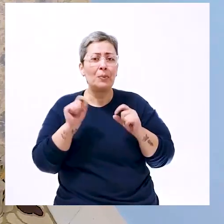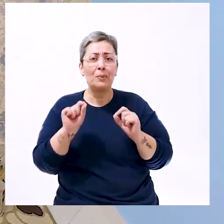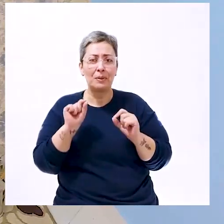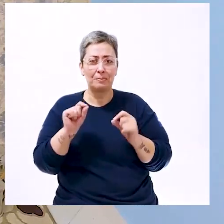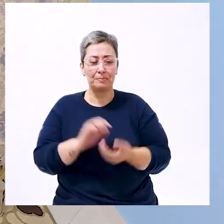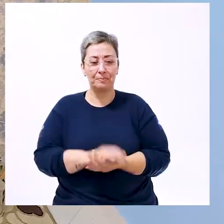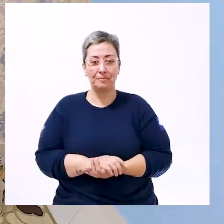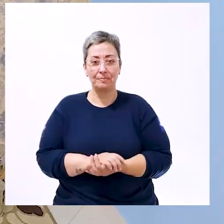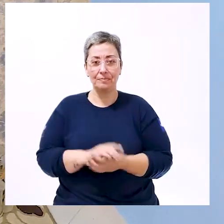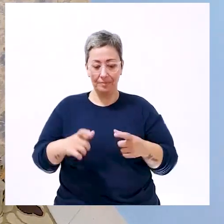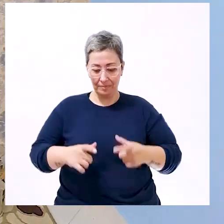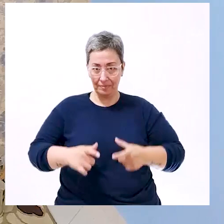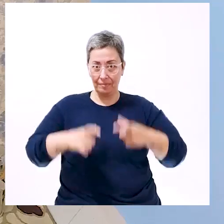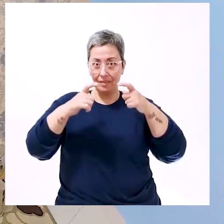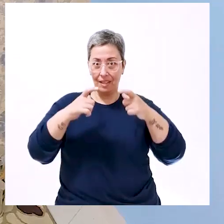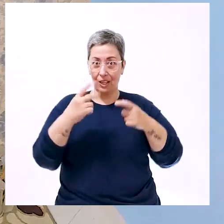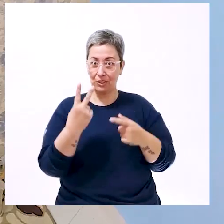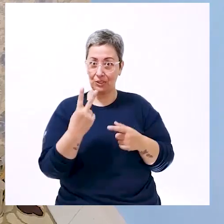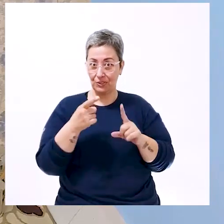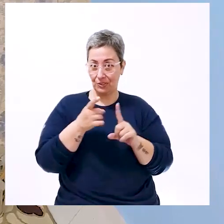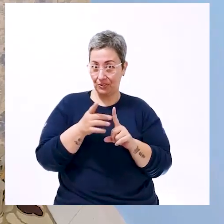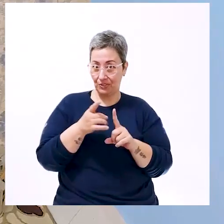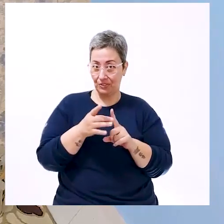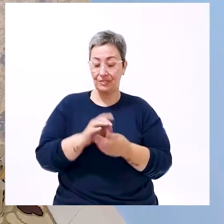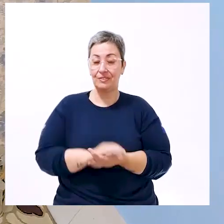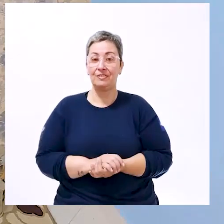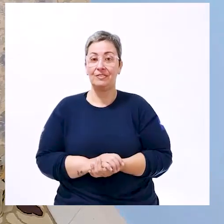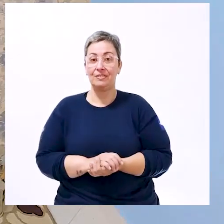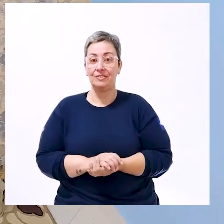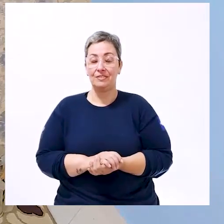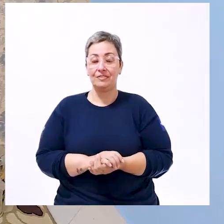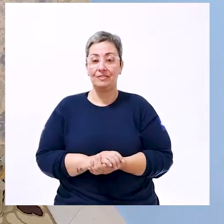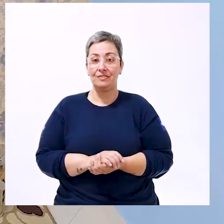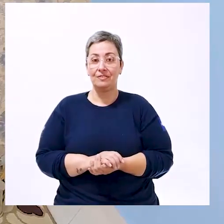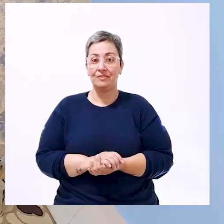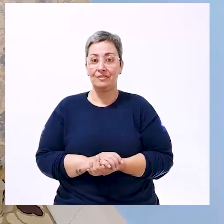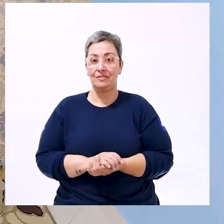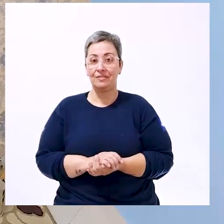precisar? De 2 latas,